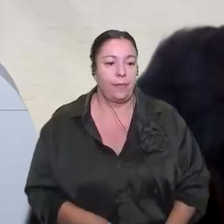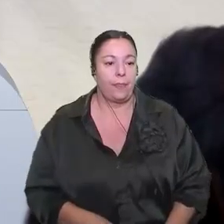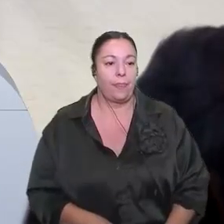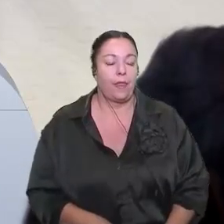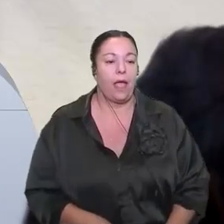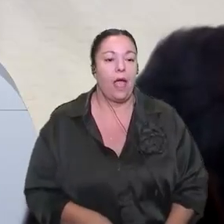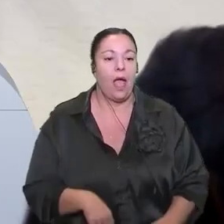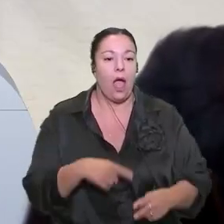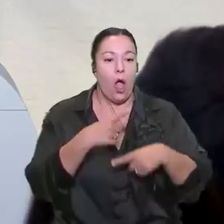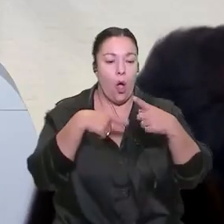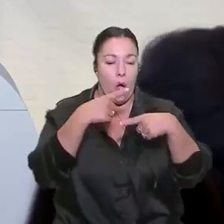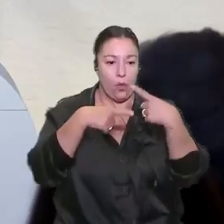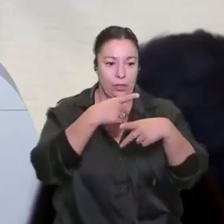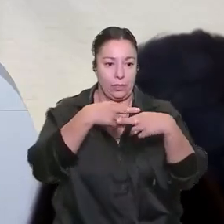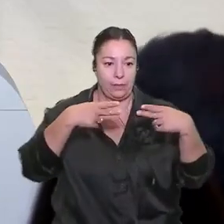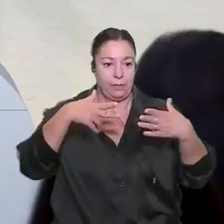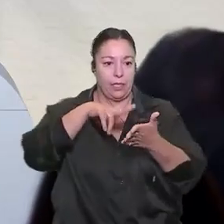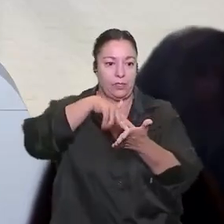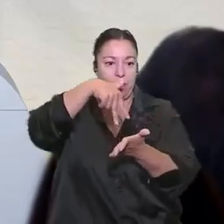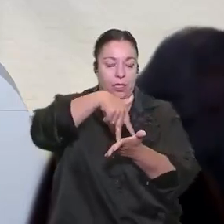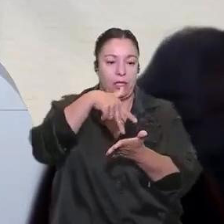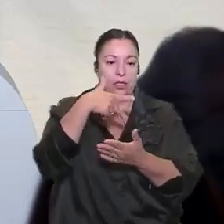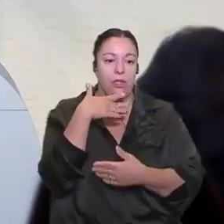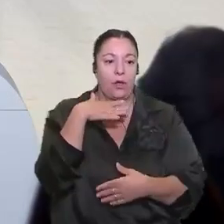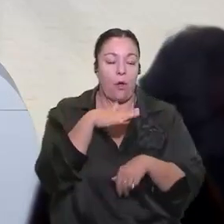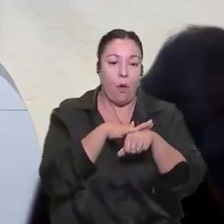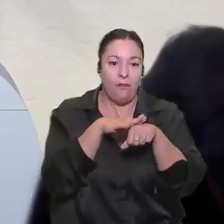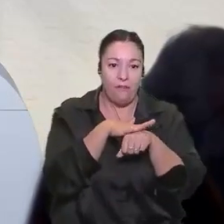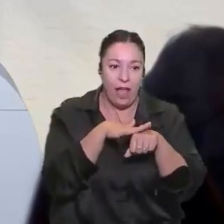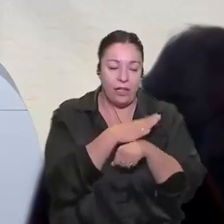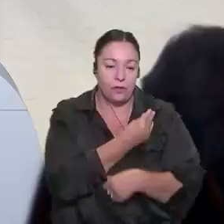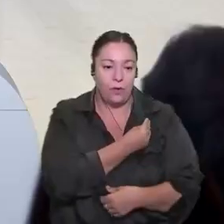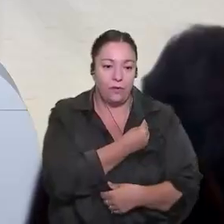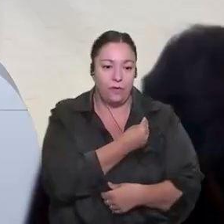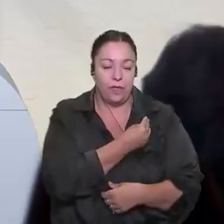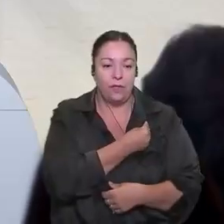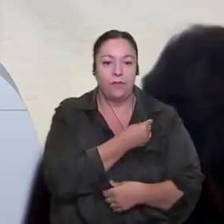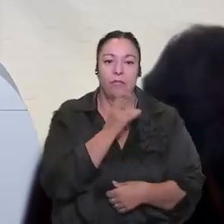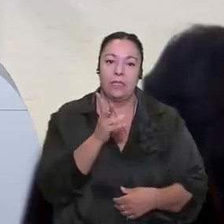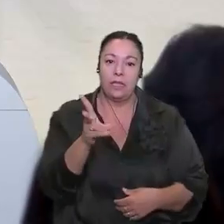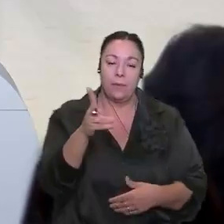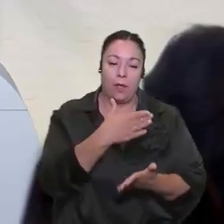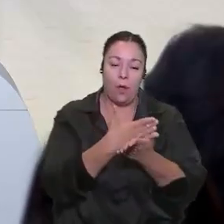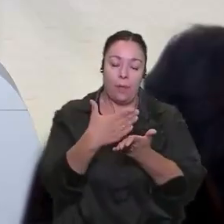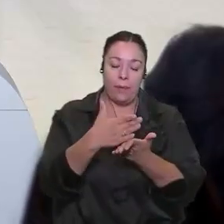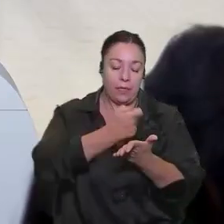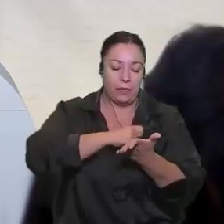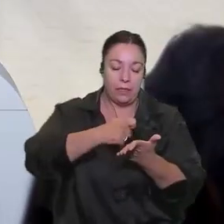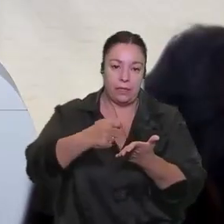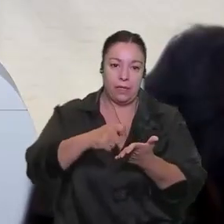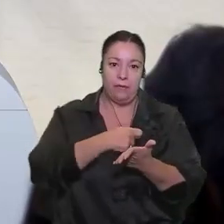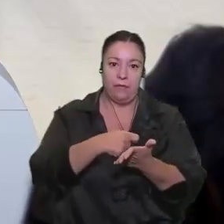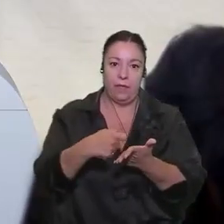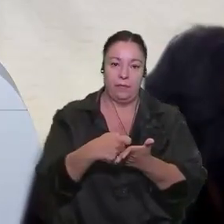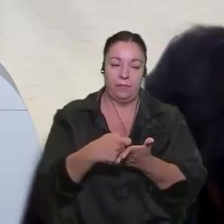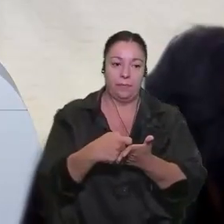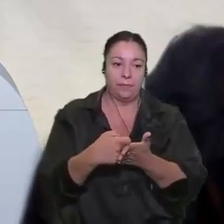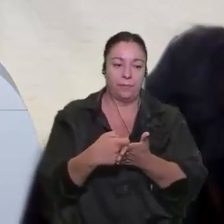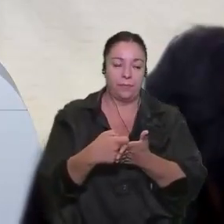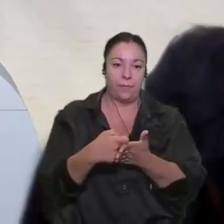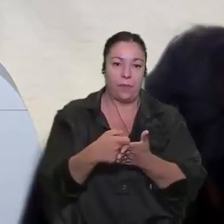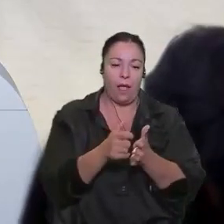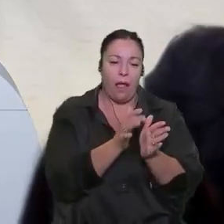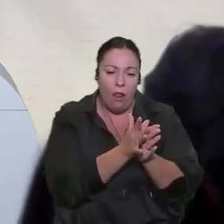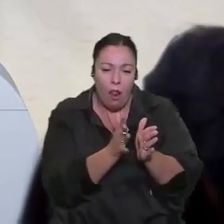por tantas outras personagens com quem converso e convivo desde que comecei a escrever. Apesar do longo tempo